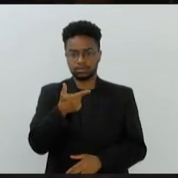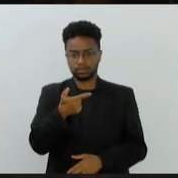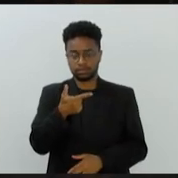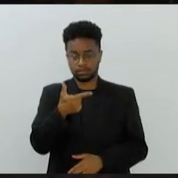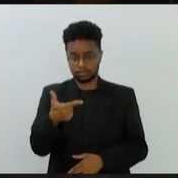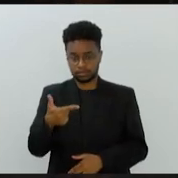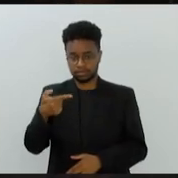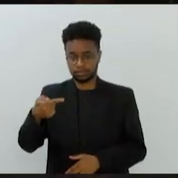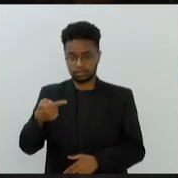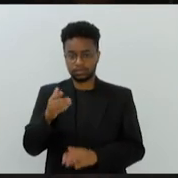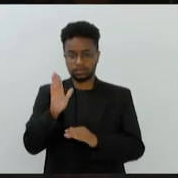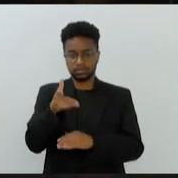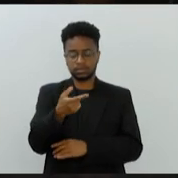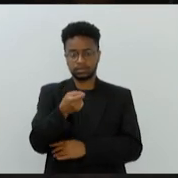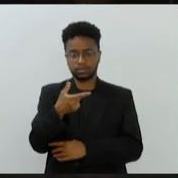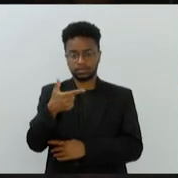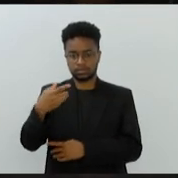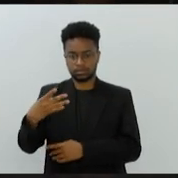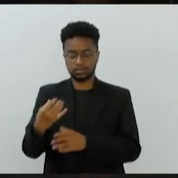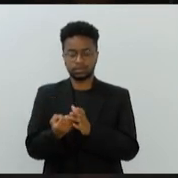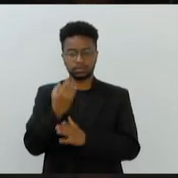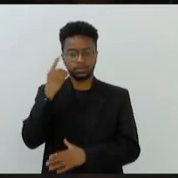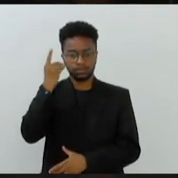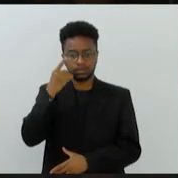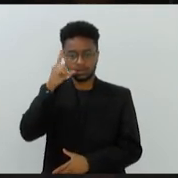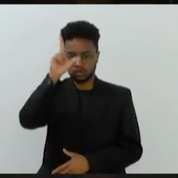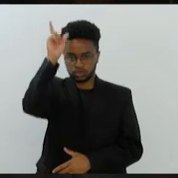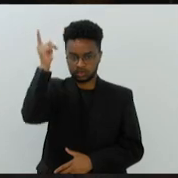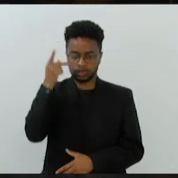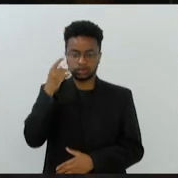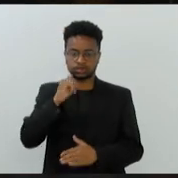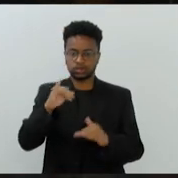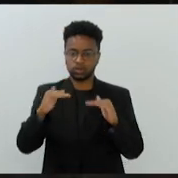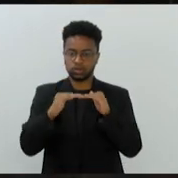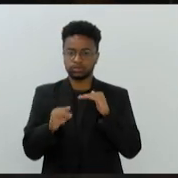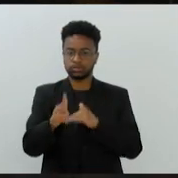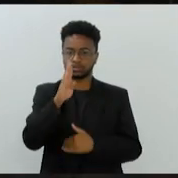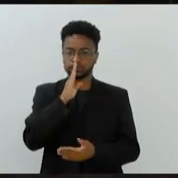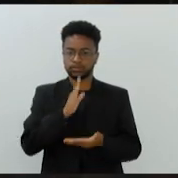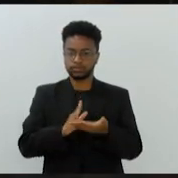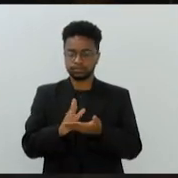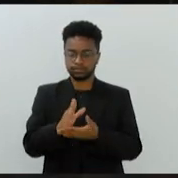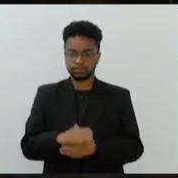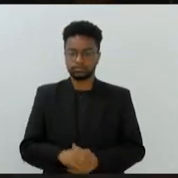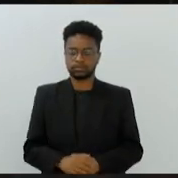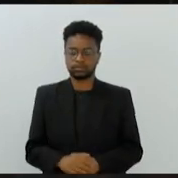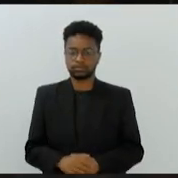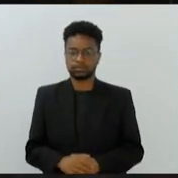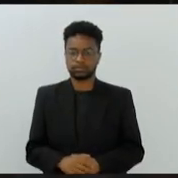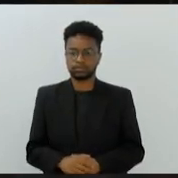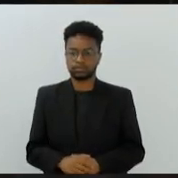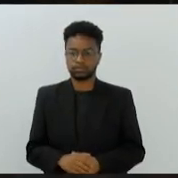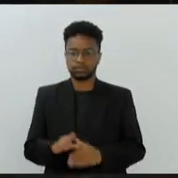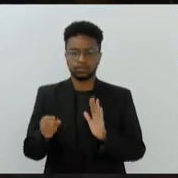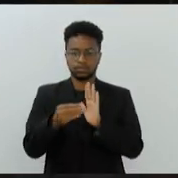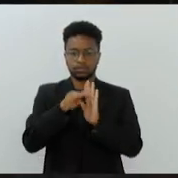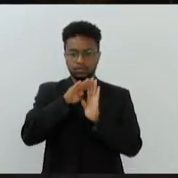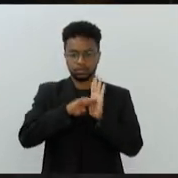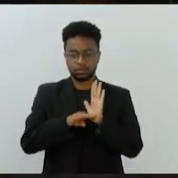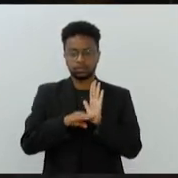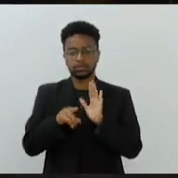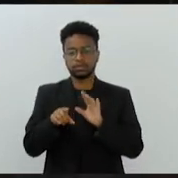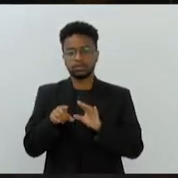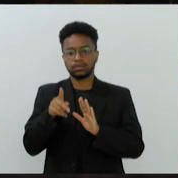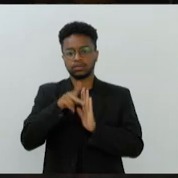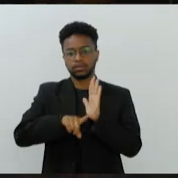3.227, de 24, também do deputado Luiz Paulo. Os senhores que aprovam, permaneçam como estão, aprovado. Inclusão na ordem do dia também, projeto